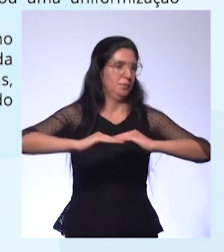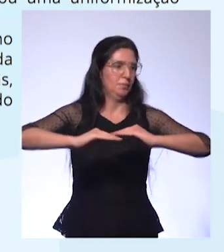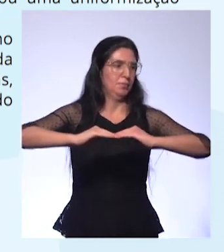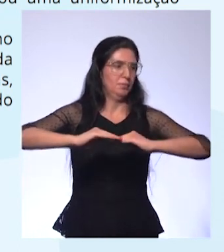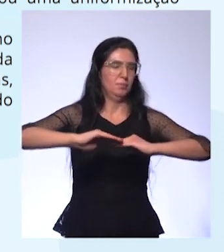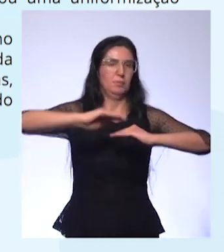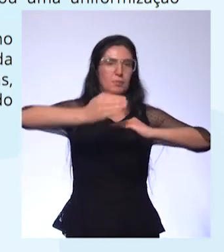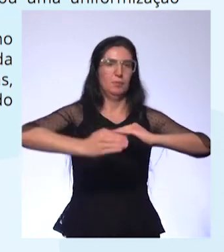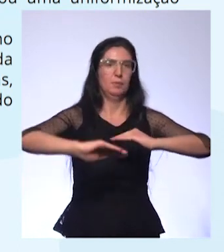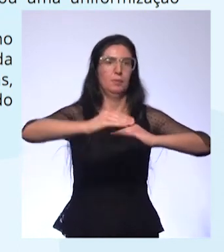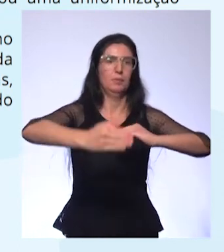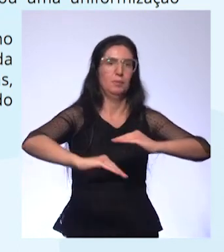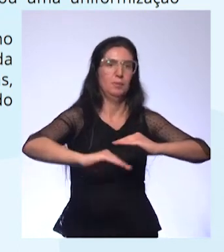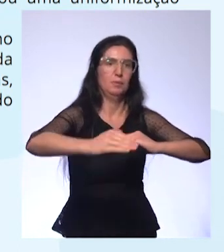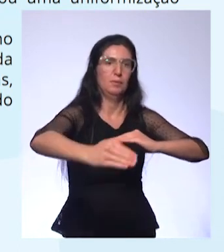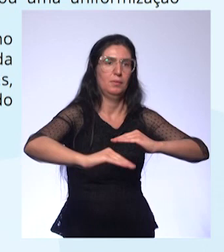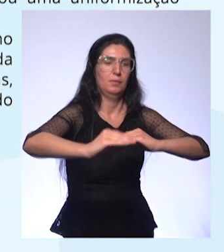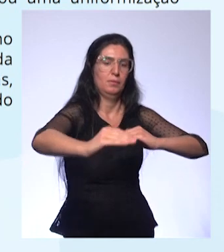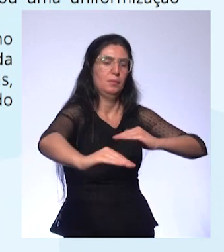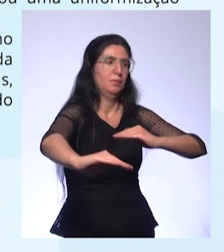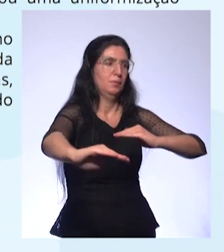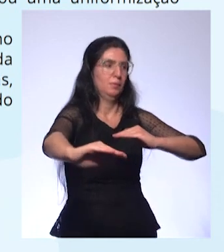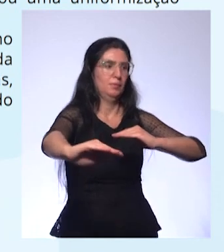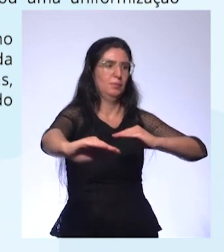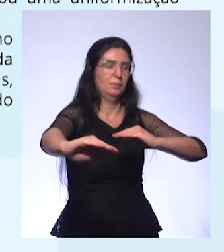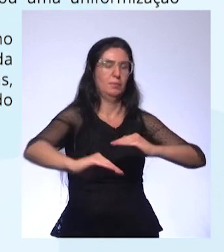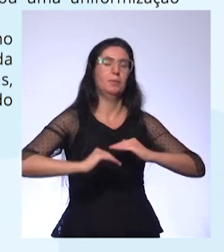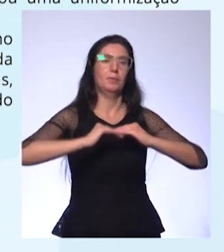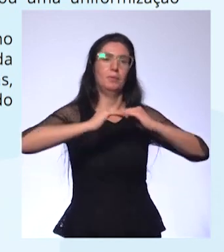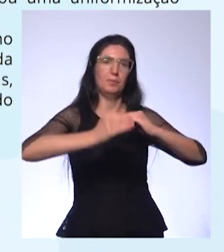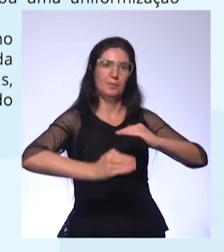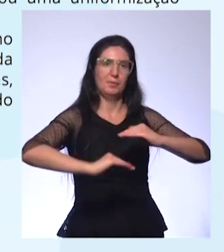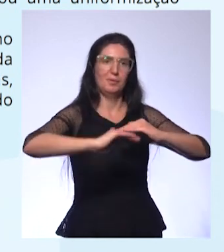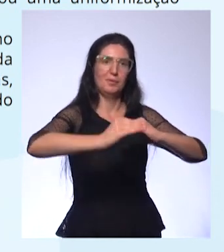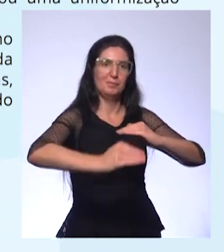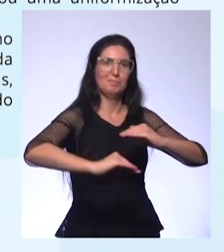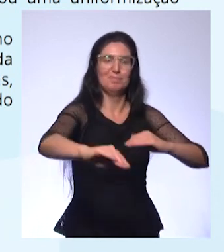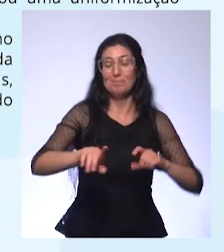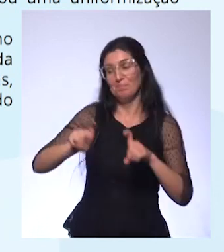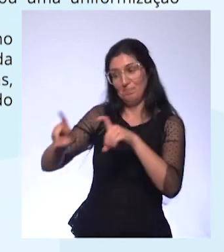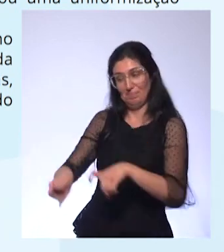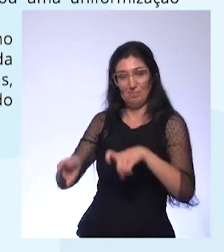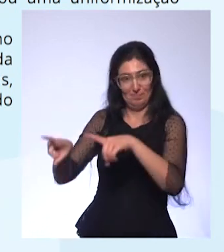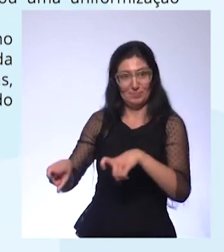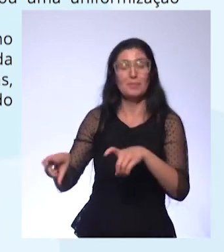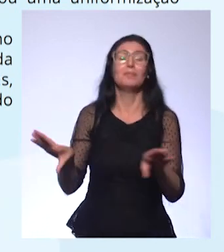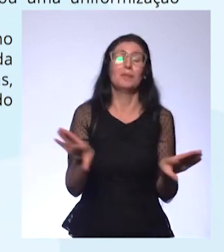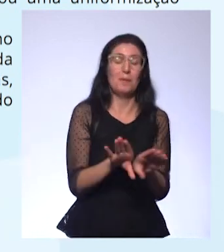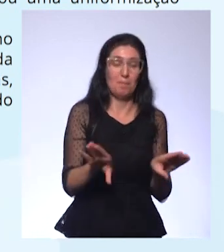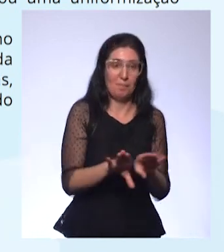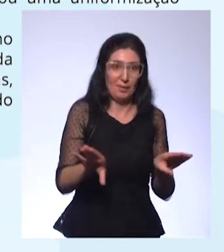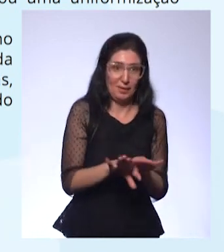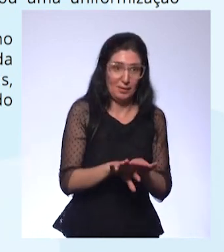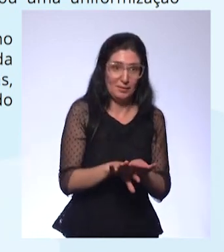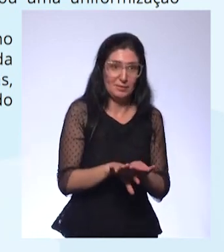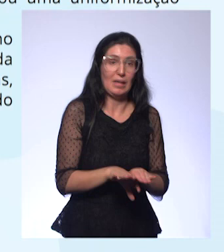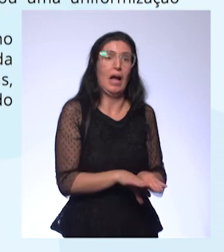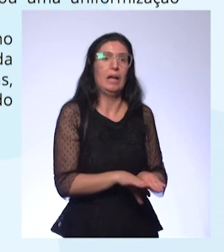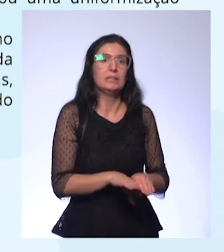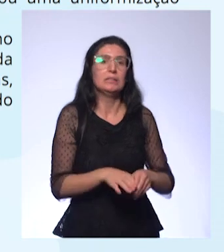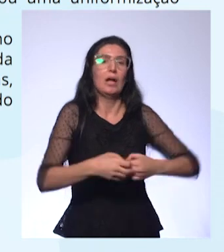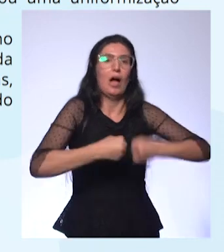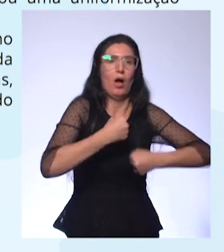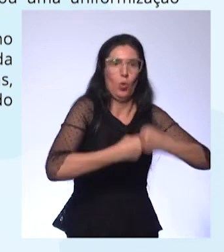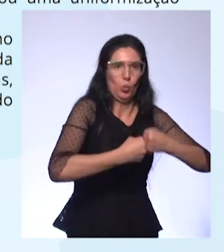pasto, lembra que eu falei de campos aí vegetativos, né, então tem atividades agrícolas e principalmente aí o cultivo do arroz.